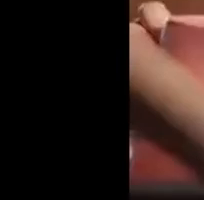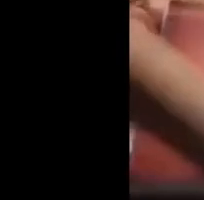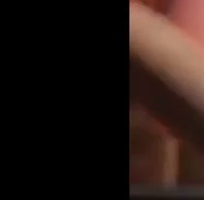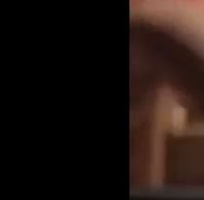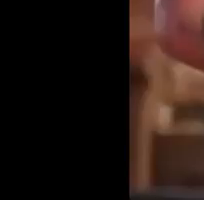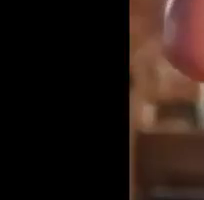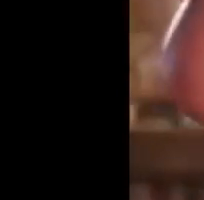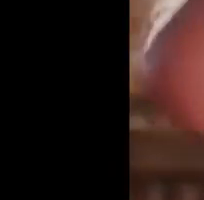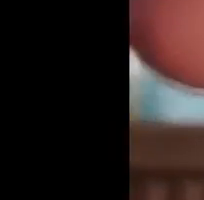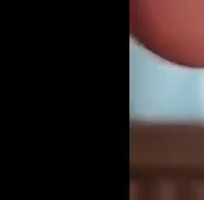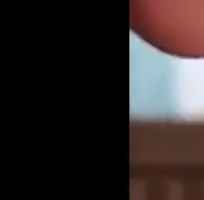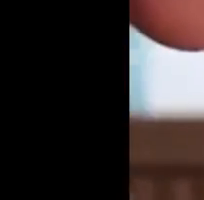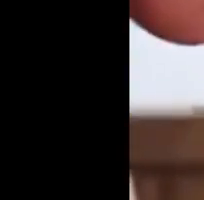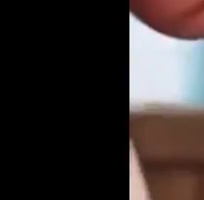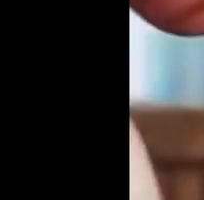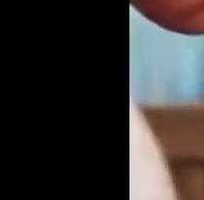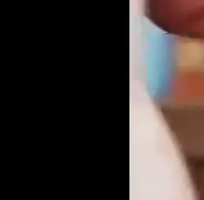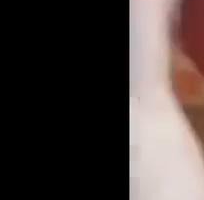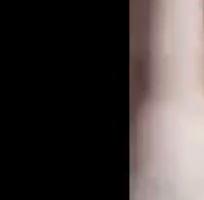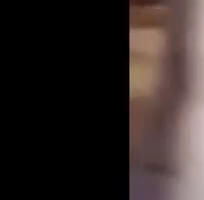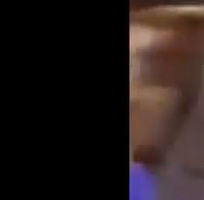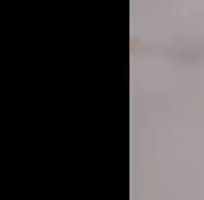terceiro grau